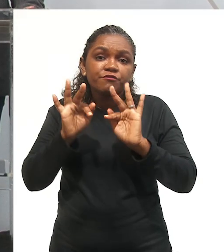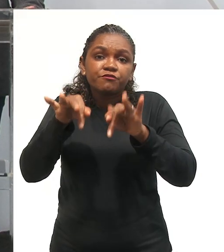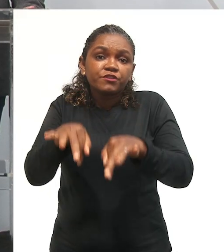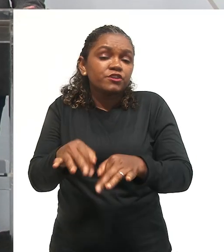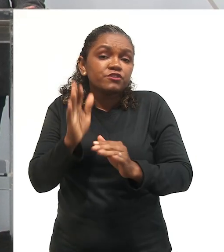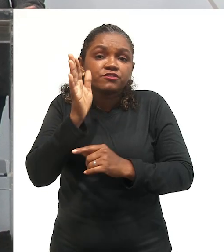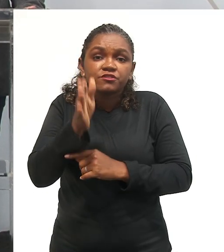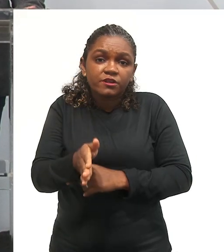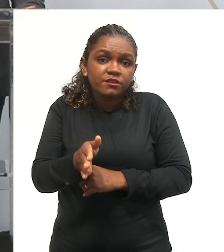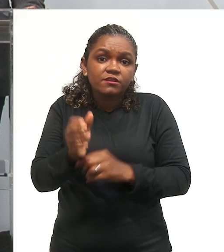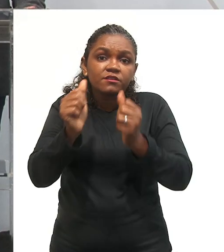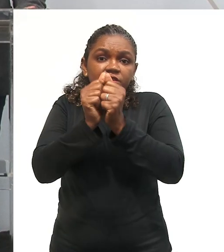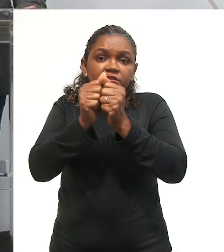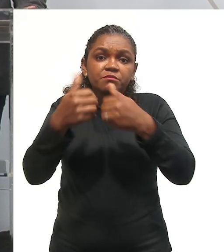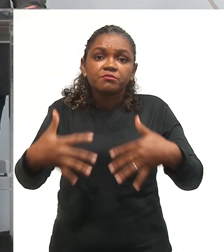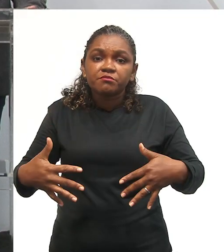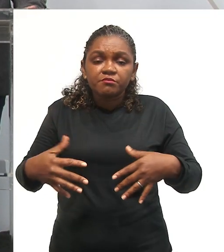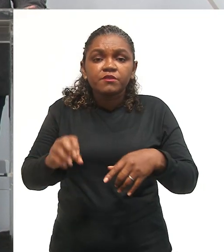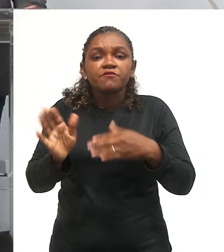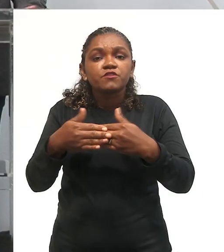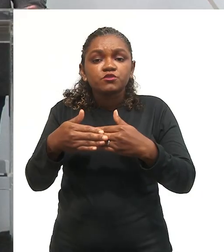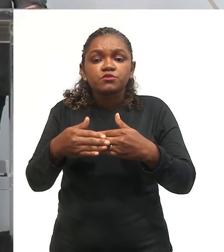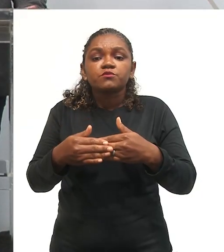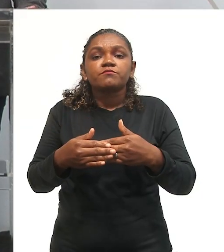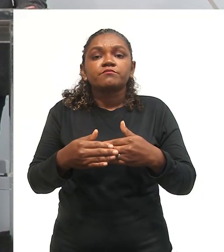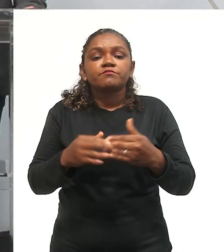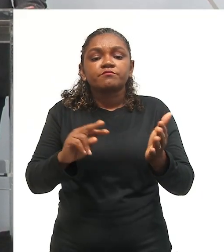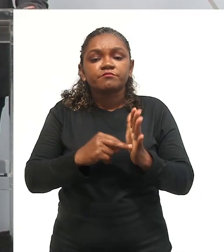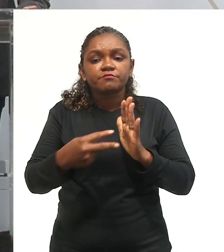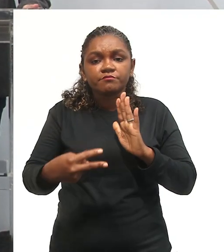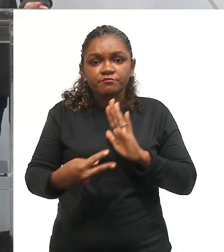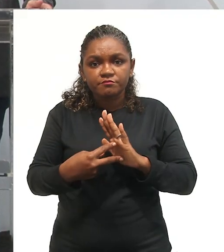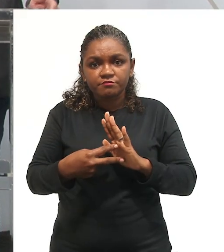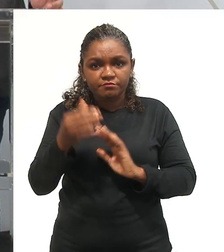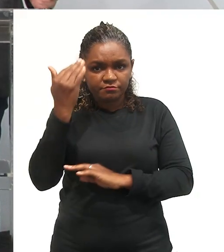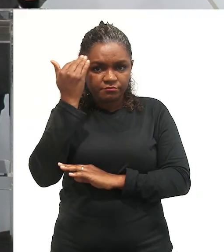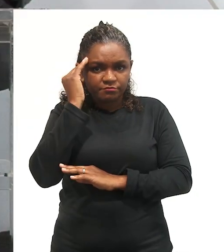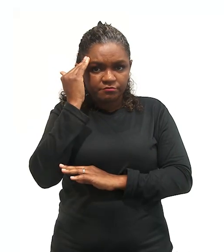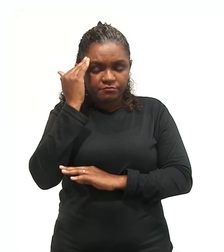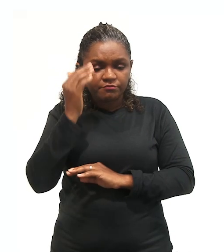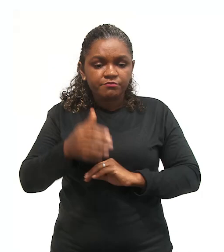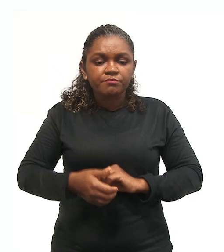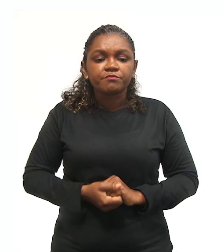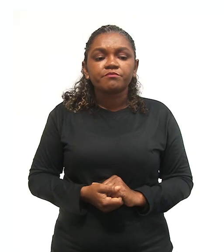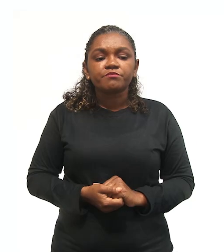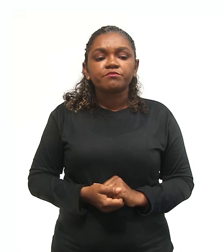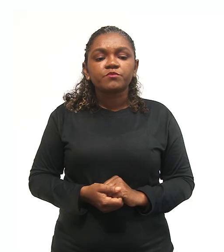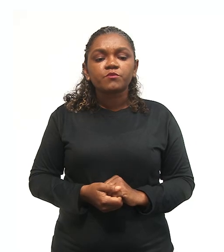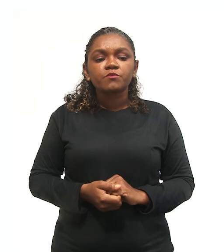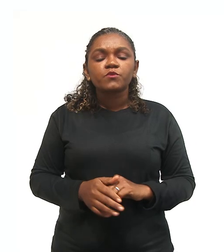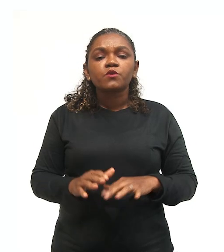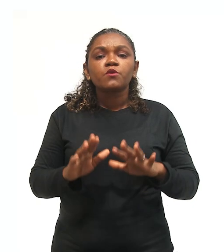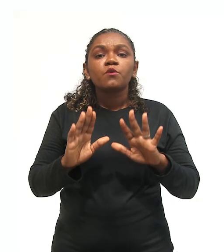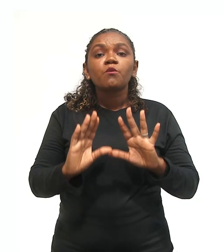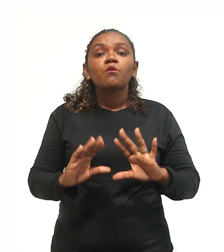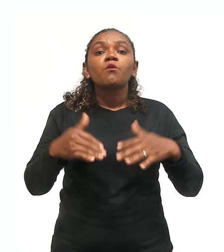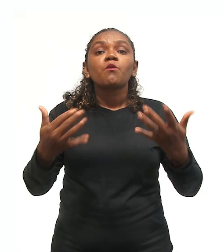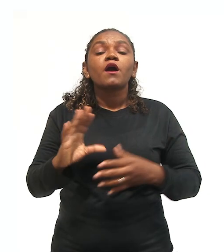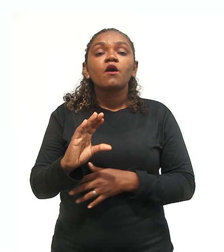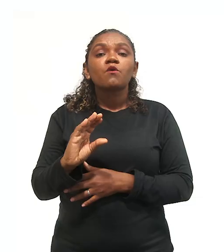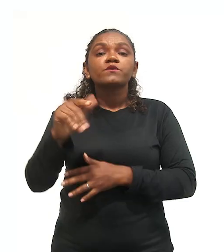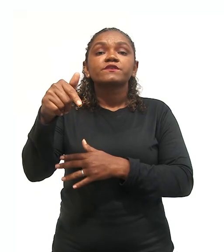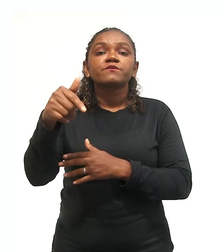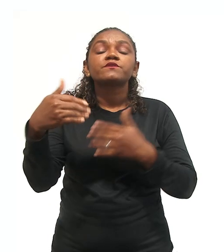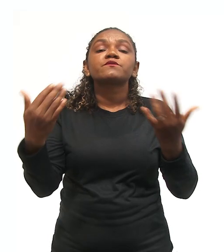fim, com a extinção, nós temos o fim dessa personalidade jurídica. Então, quais são as consequências